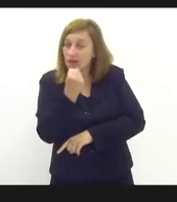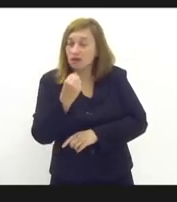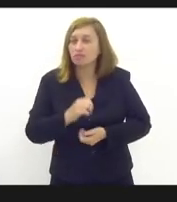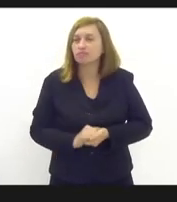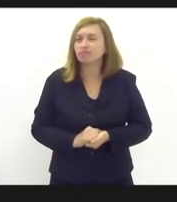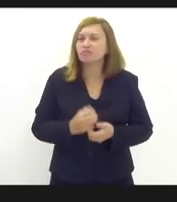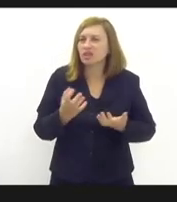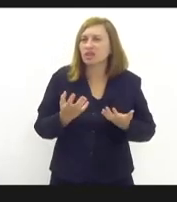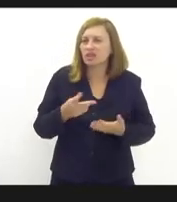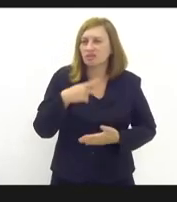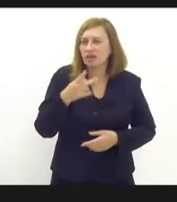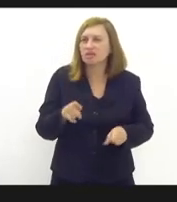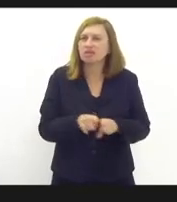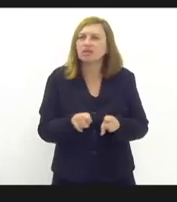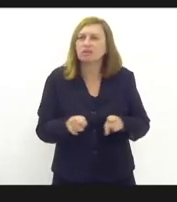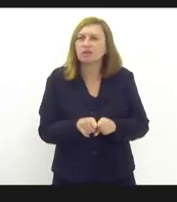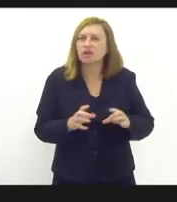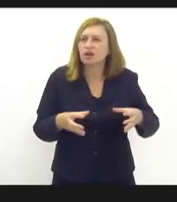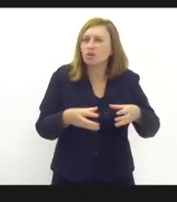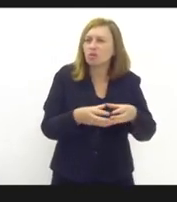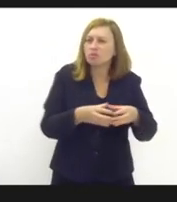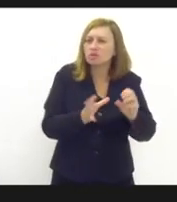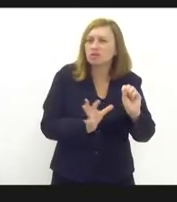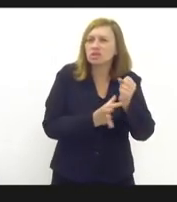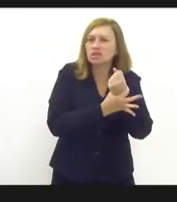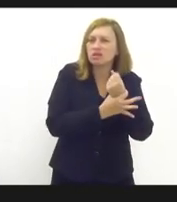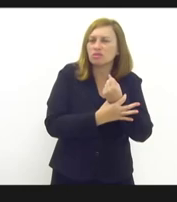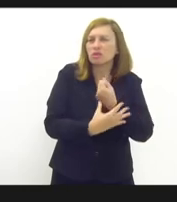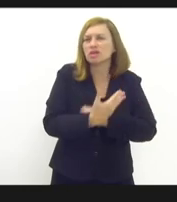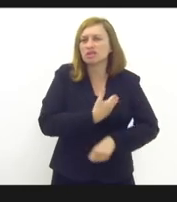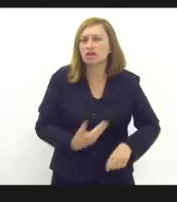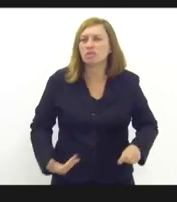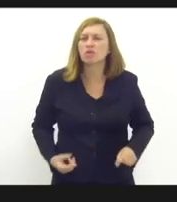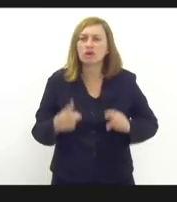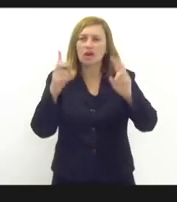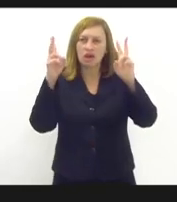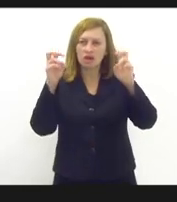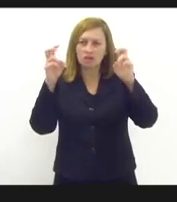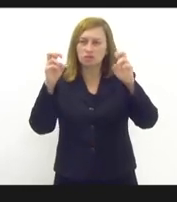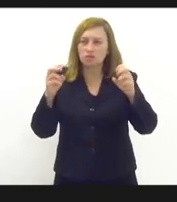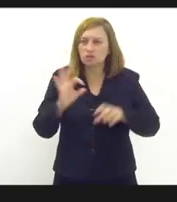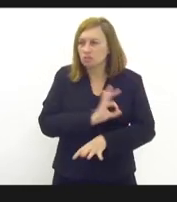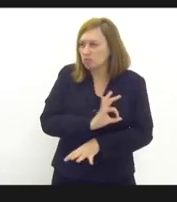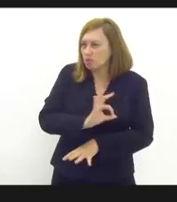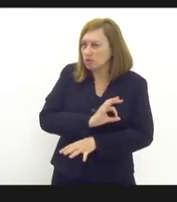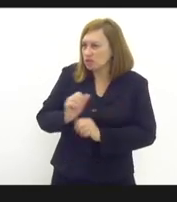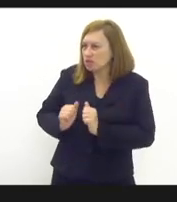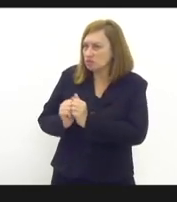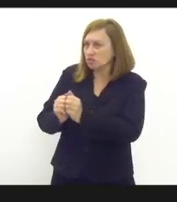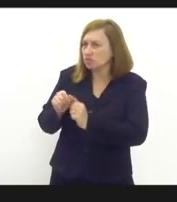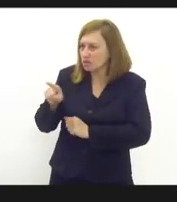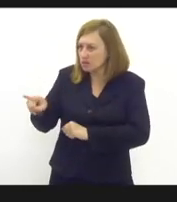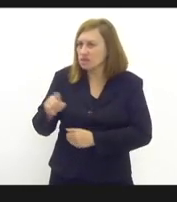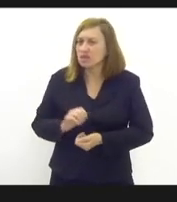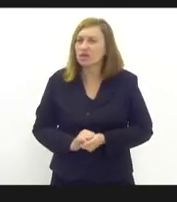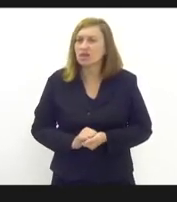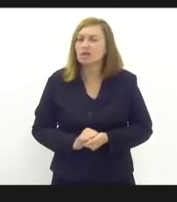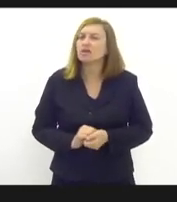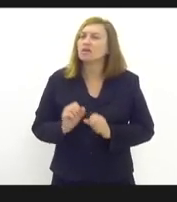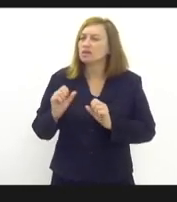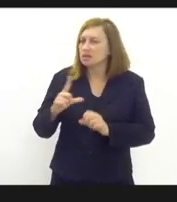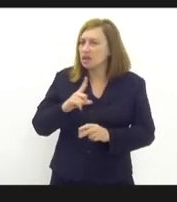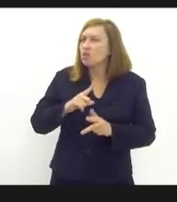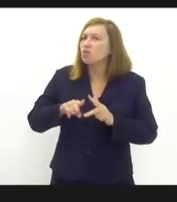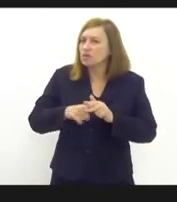Quero colocar também a Comissão de Segurança Pública e Assuntos de Polícia à disposição dele para que haja uma